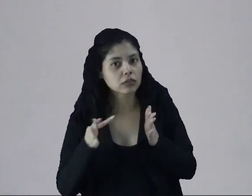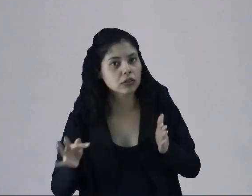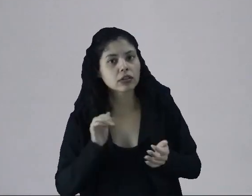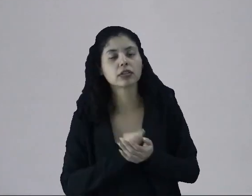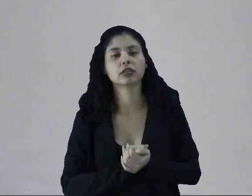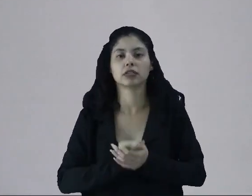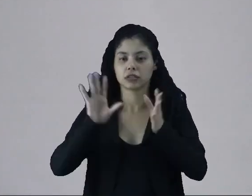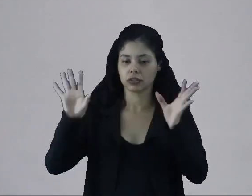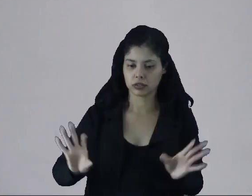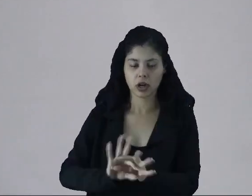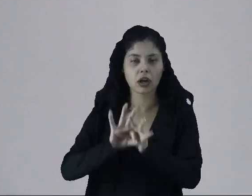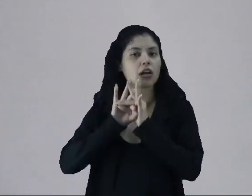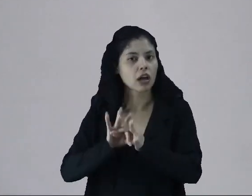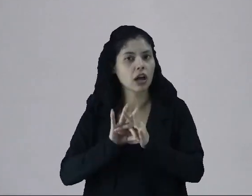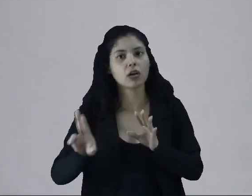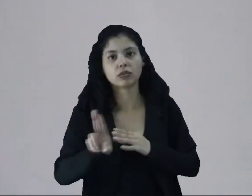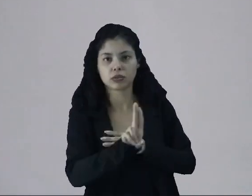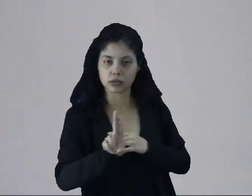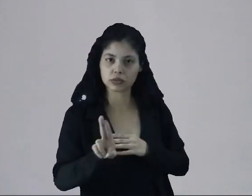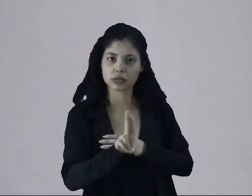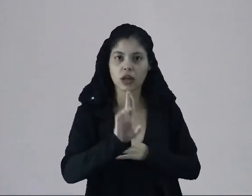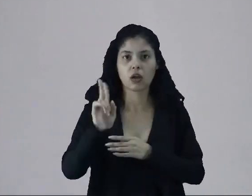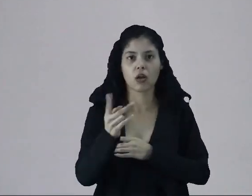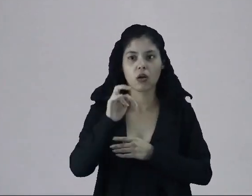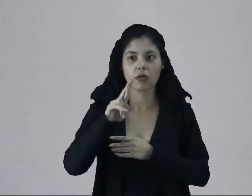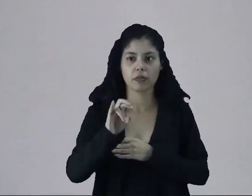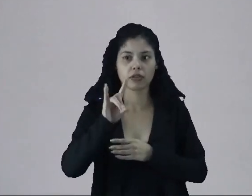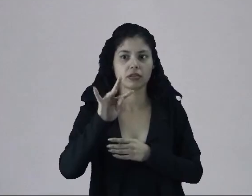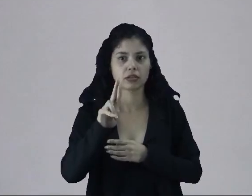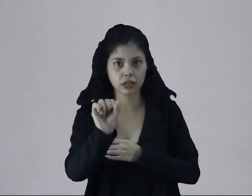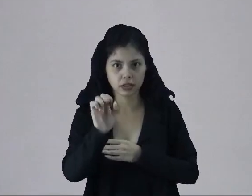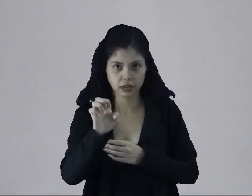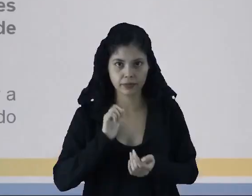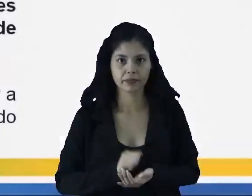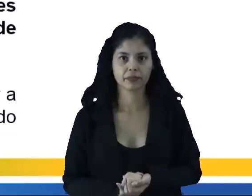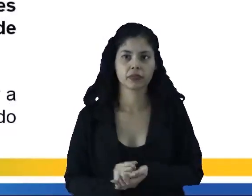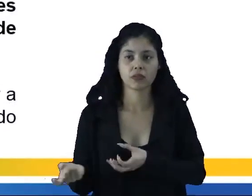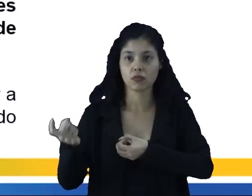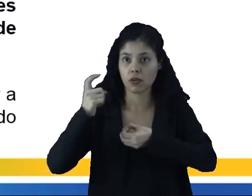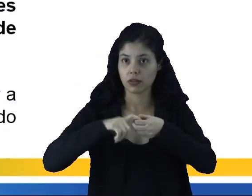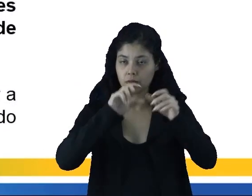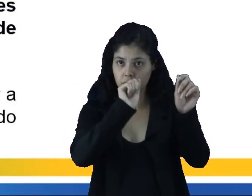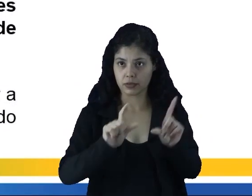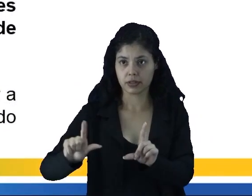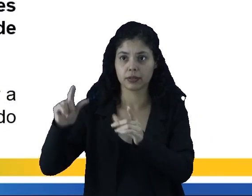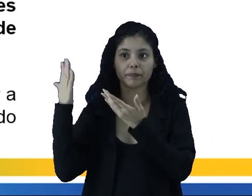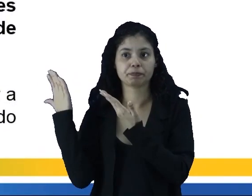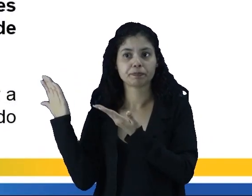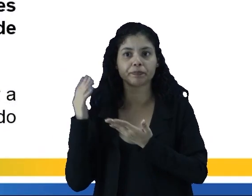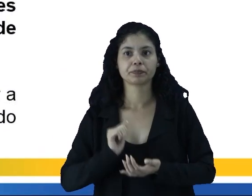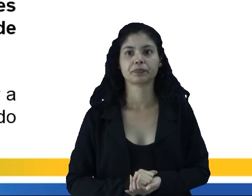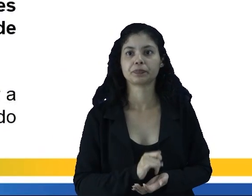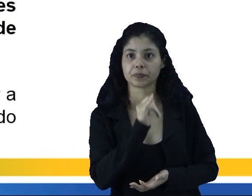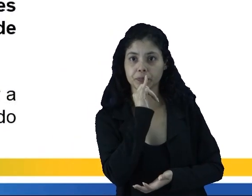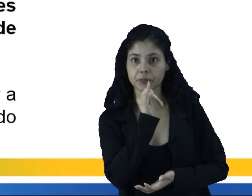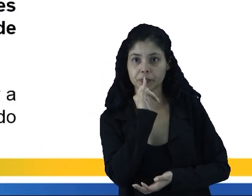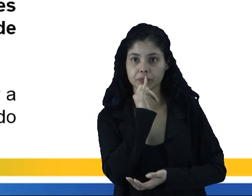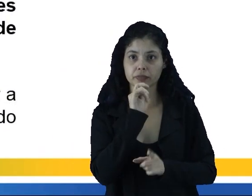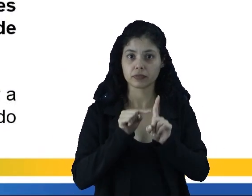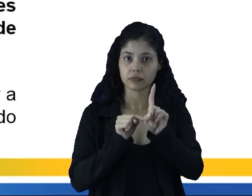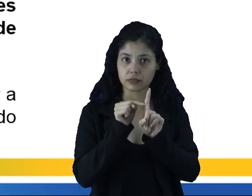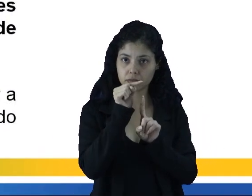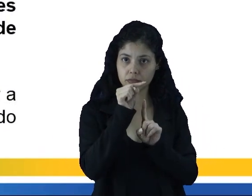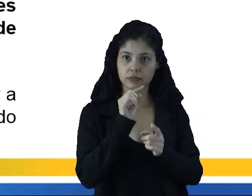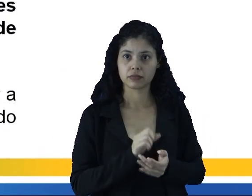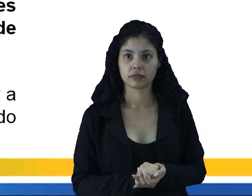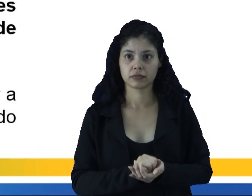em harmonia, a gente dá o nome de homeostase, beleza? Vamos voltar aqui para o nosso slide. Então, a gente tem, por exemplo, a regulação da